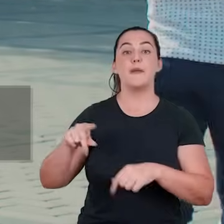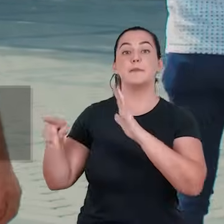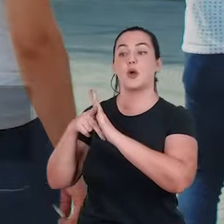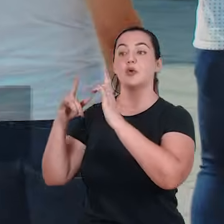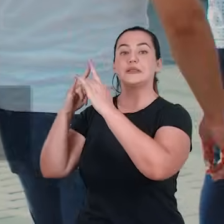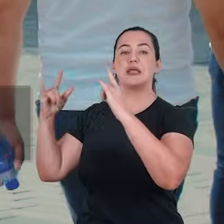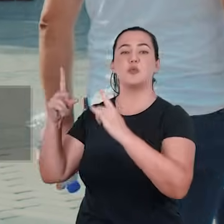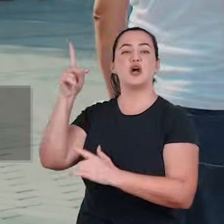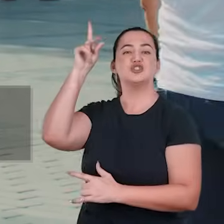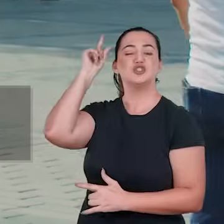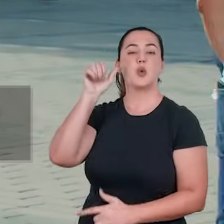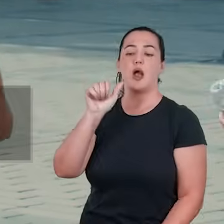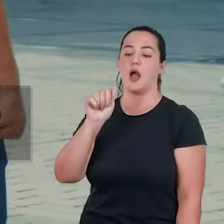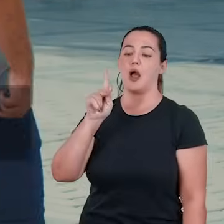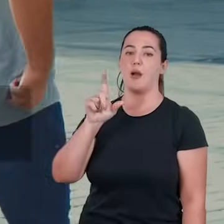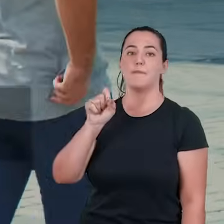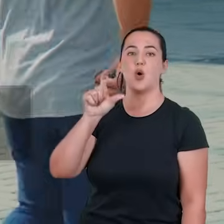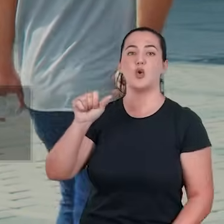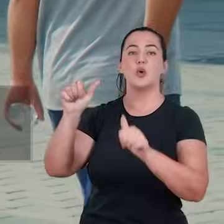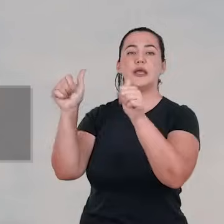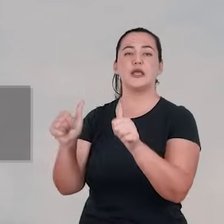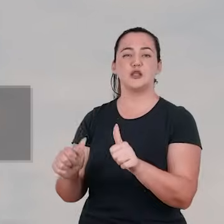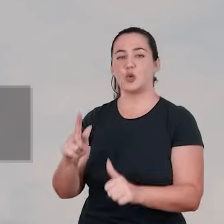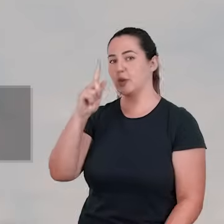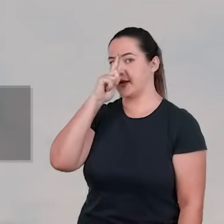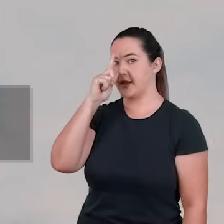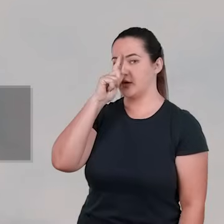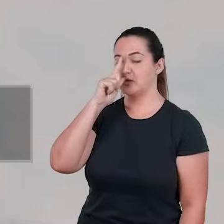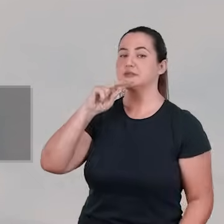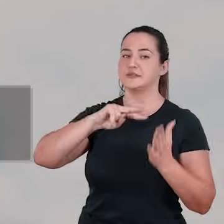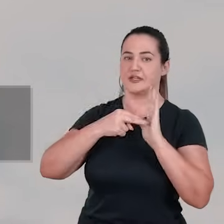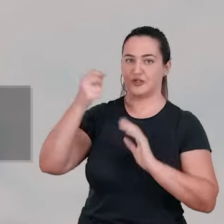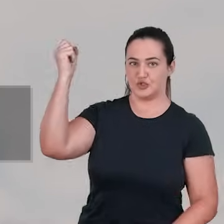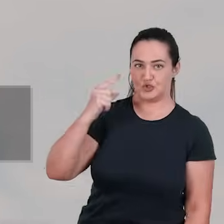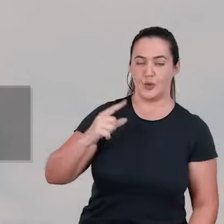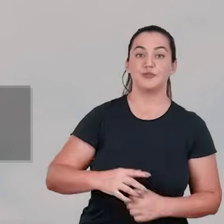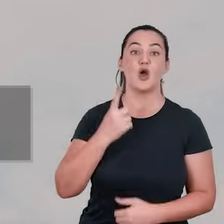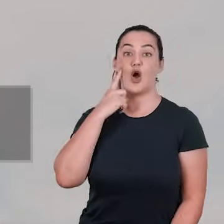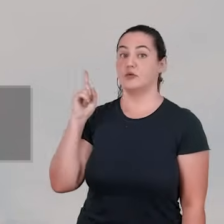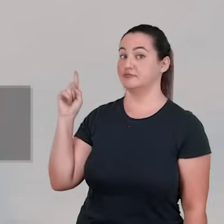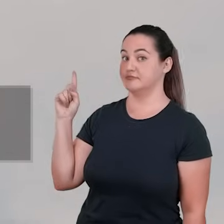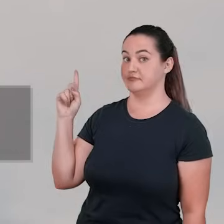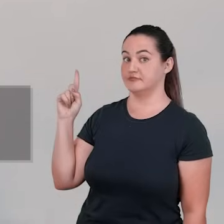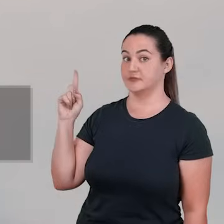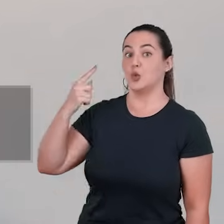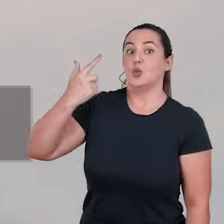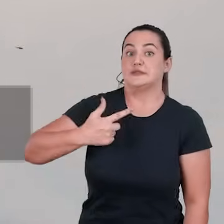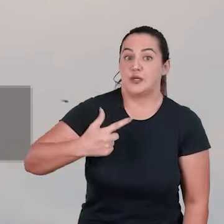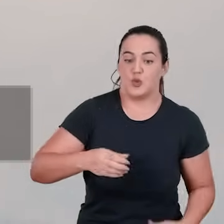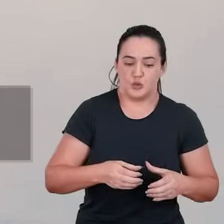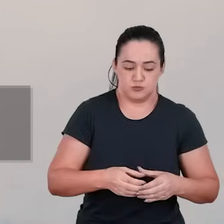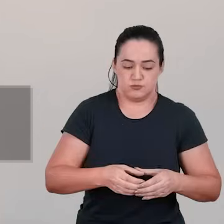de Apolo, o deus grego do sol. Mais à frente você tem um obelisco que veio para cá depois, na época